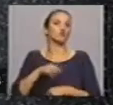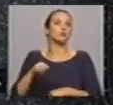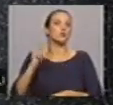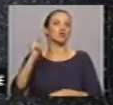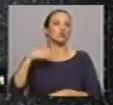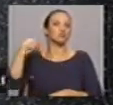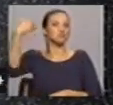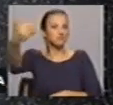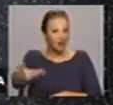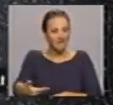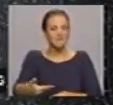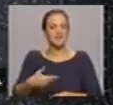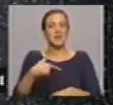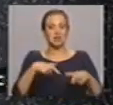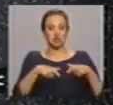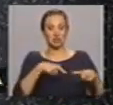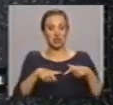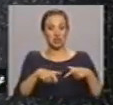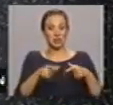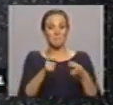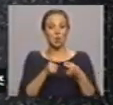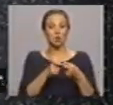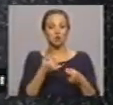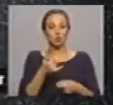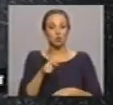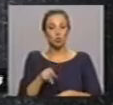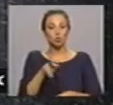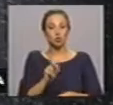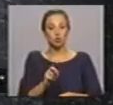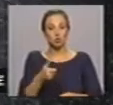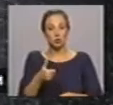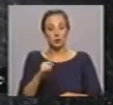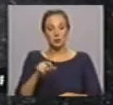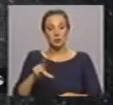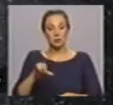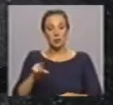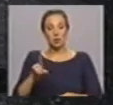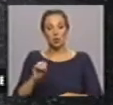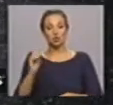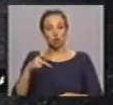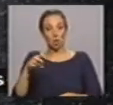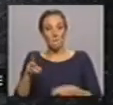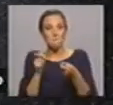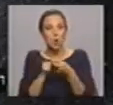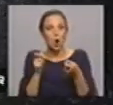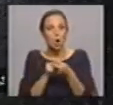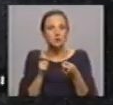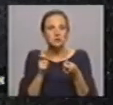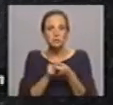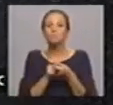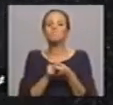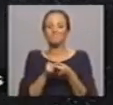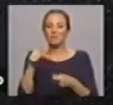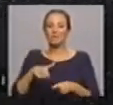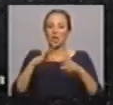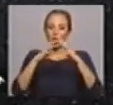vai passar a apenas 2,3 bilhões de quilómetros. Portanto, bem dentro da nossa